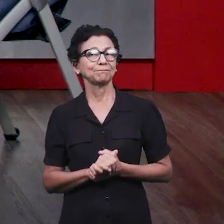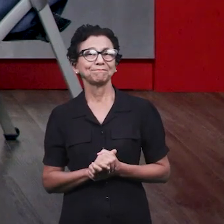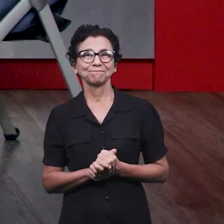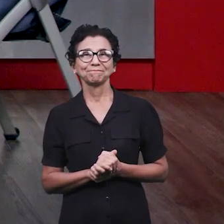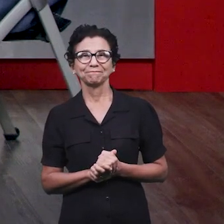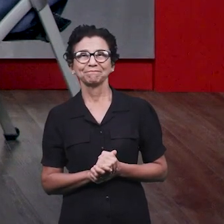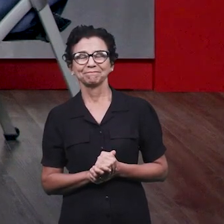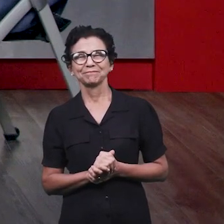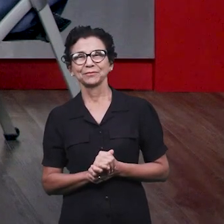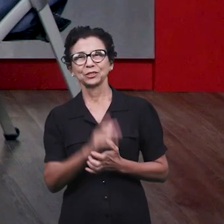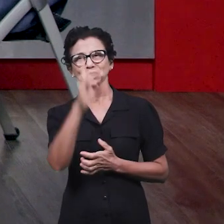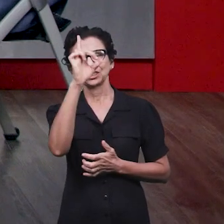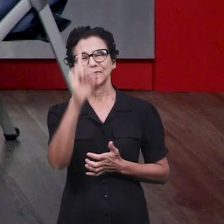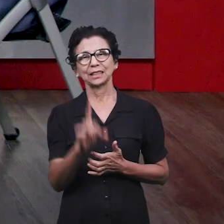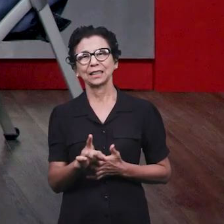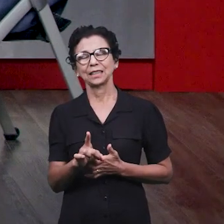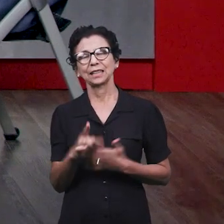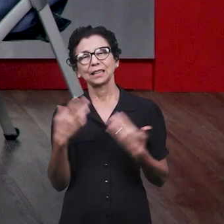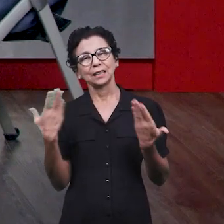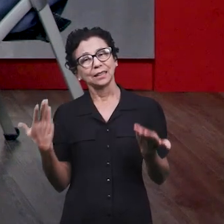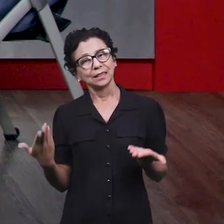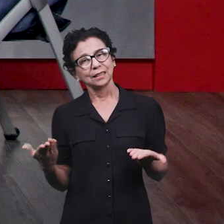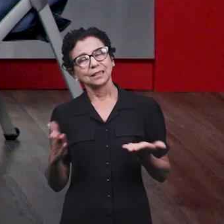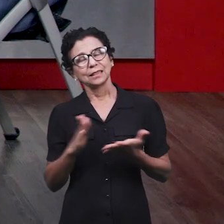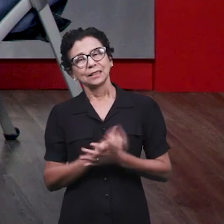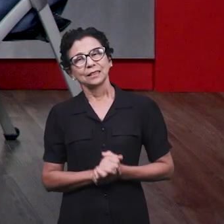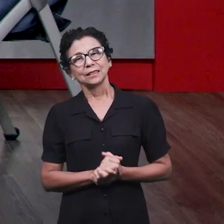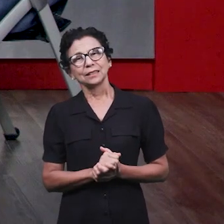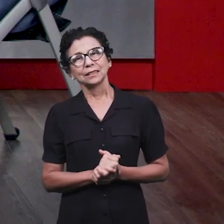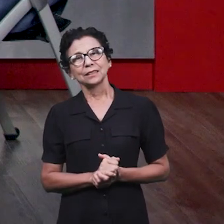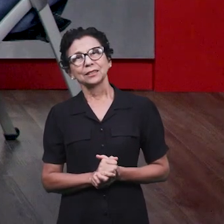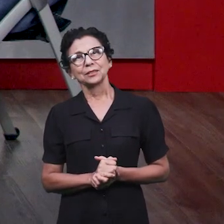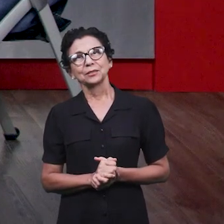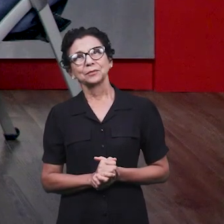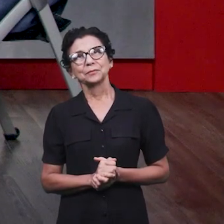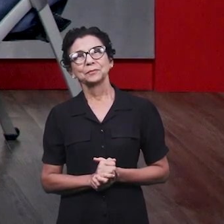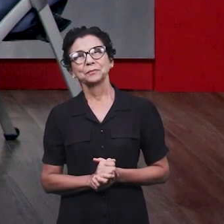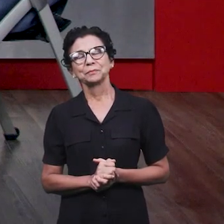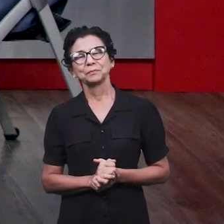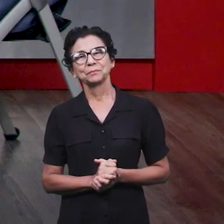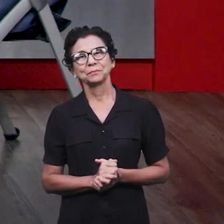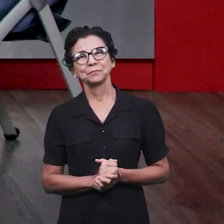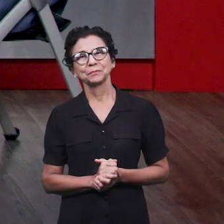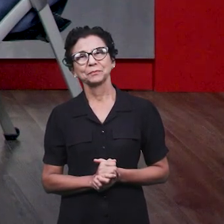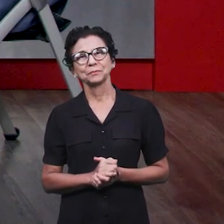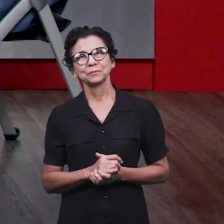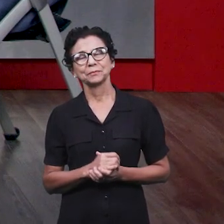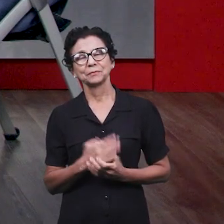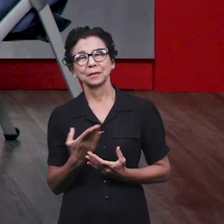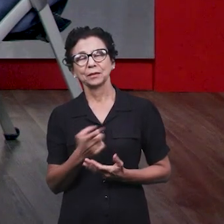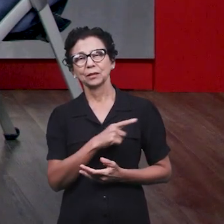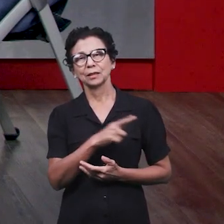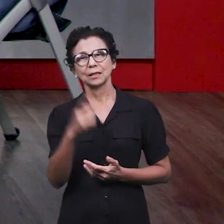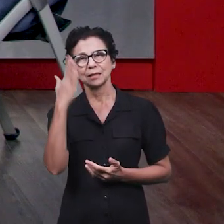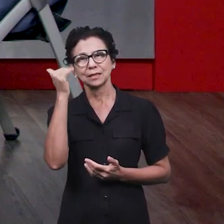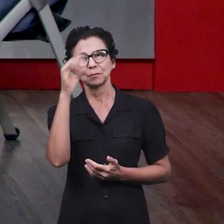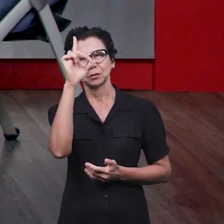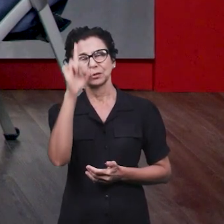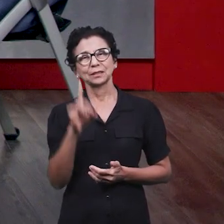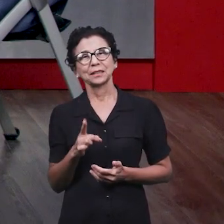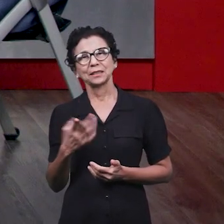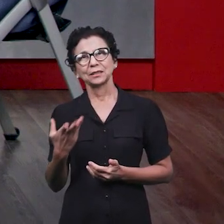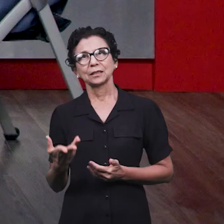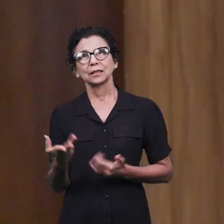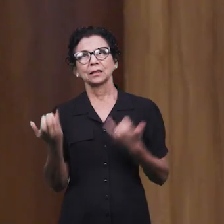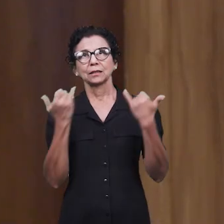né, ter contribuído trazendo informação para as pessoas não perecerem, né, porque não sabem dos seus direitos. Não, com certeza. As informações